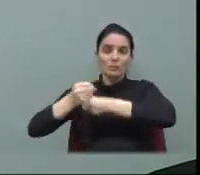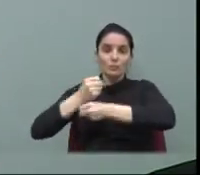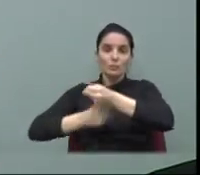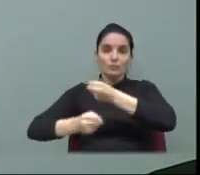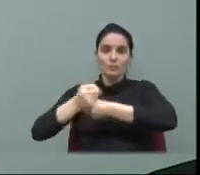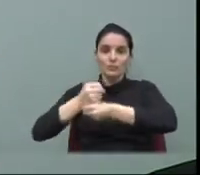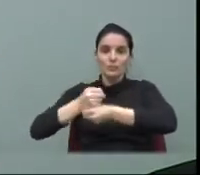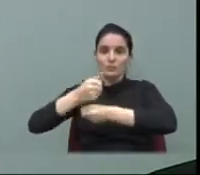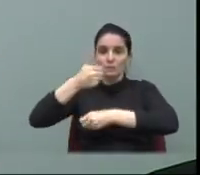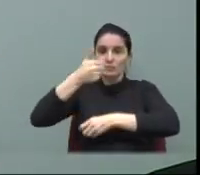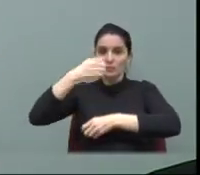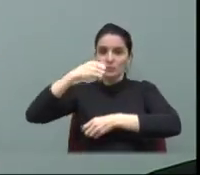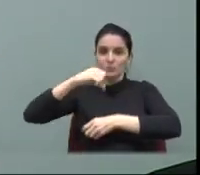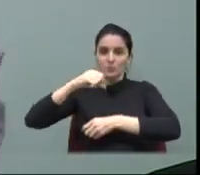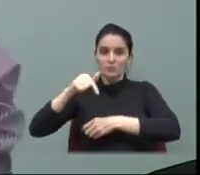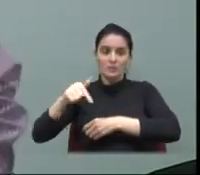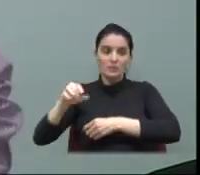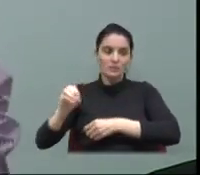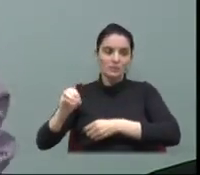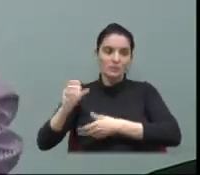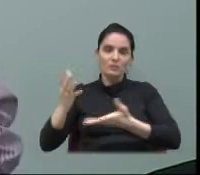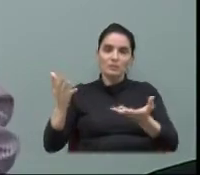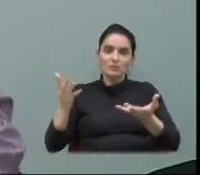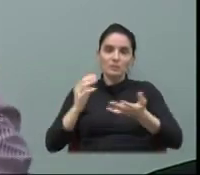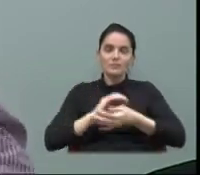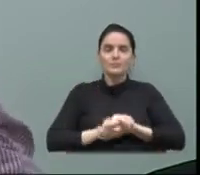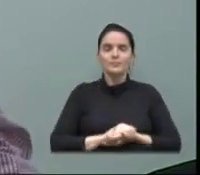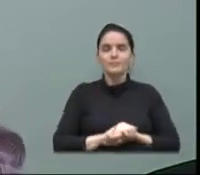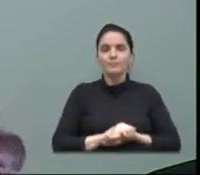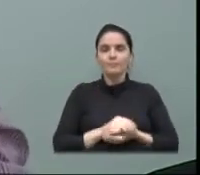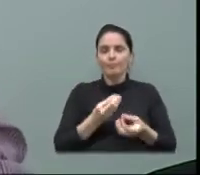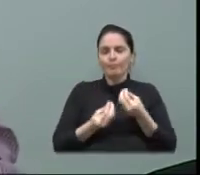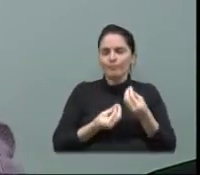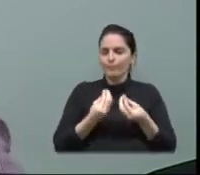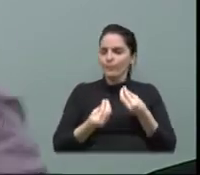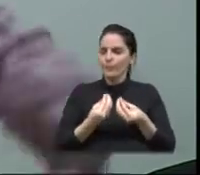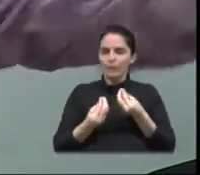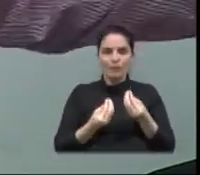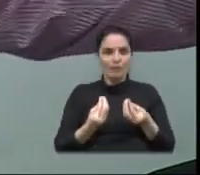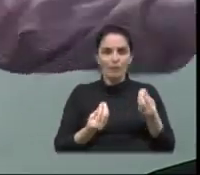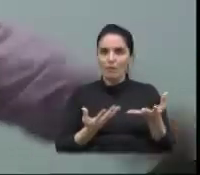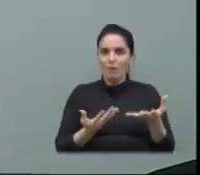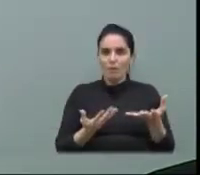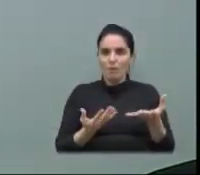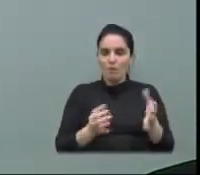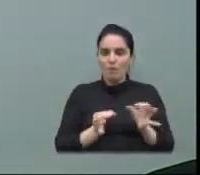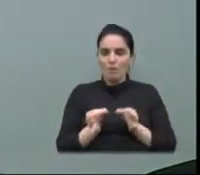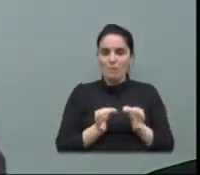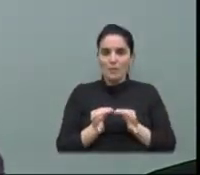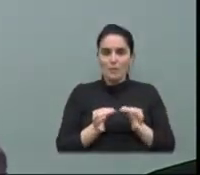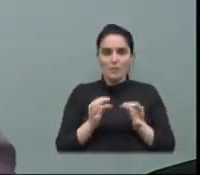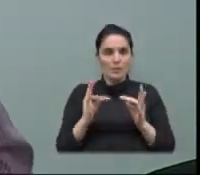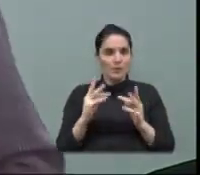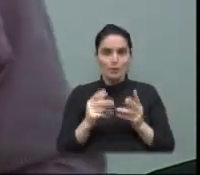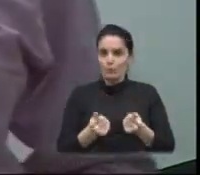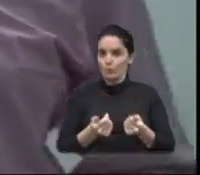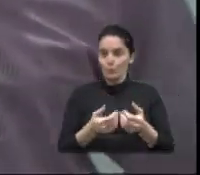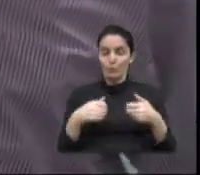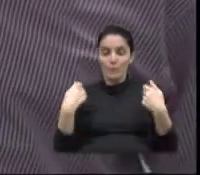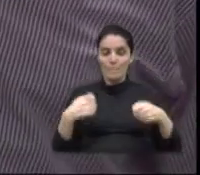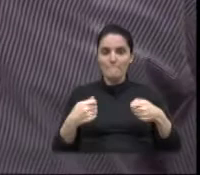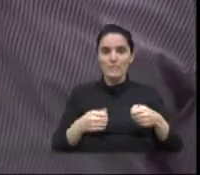foram chegando aí todo ano o carro no mercado. Então não tem como, de uma hora para outra, fazer tudo isso. Tudo isso tem que ter